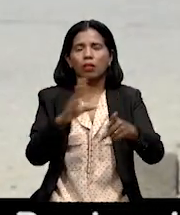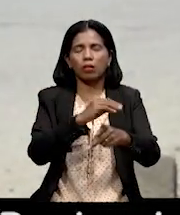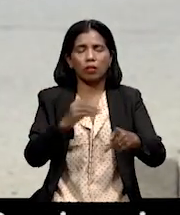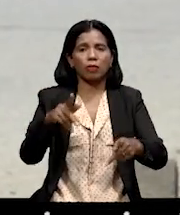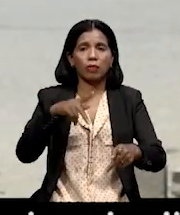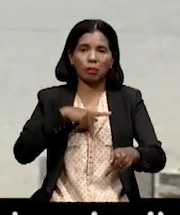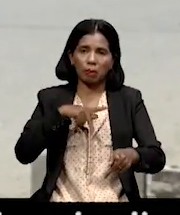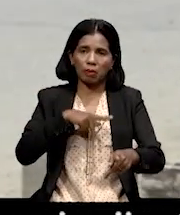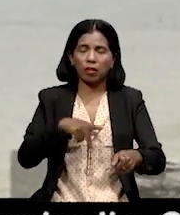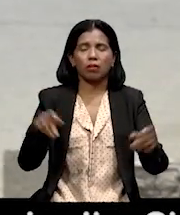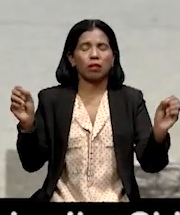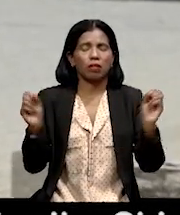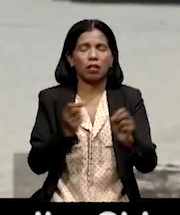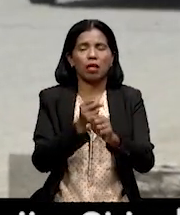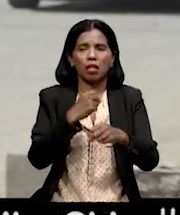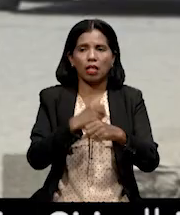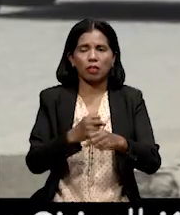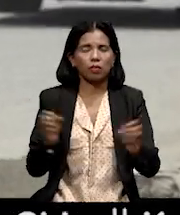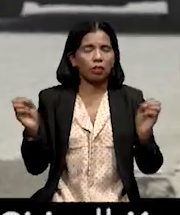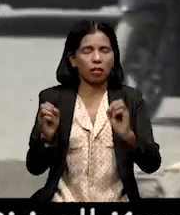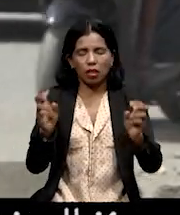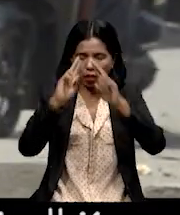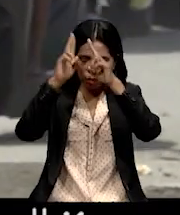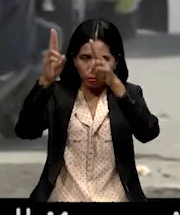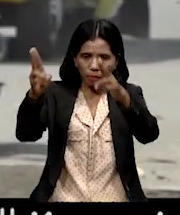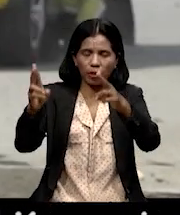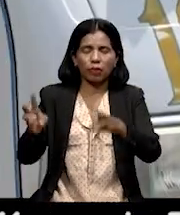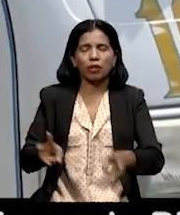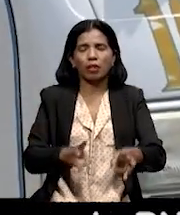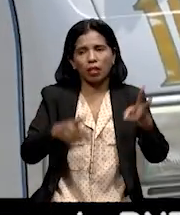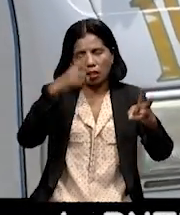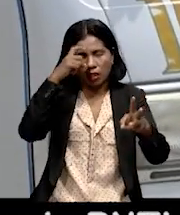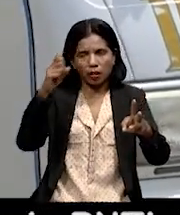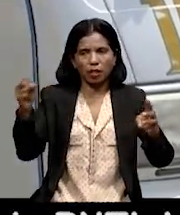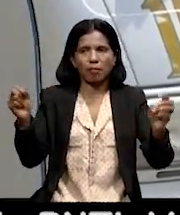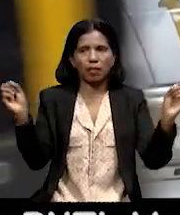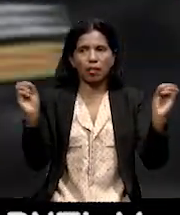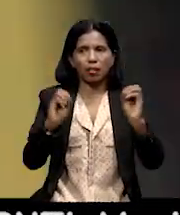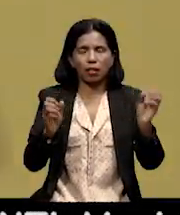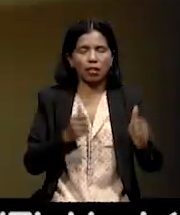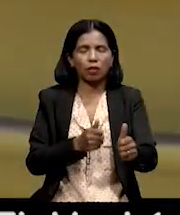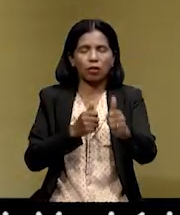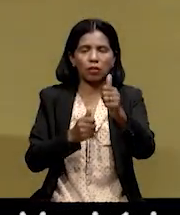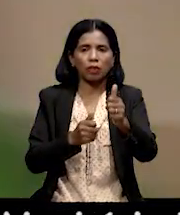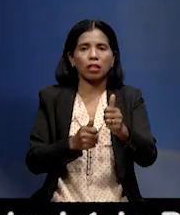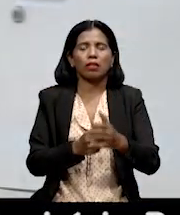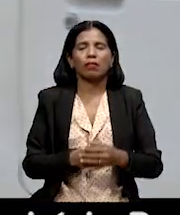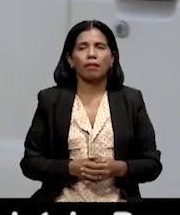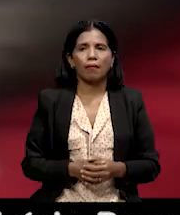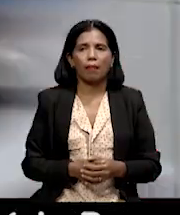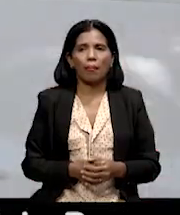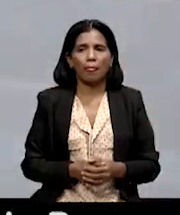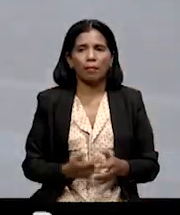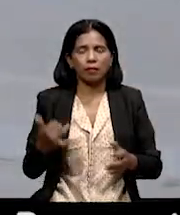deit, atliutan contra sinais trânsito, tamba condutor sira lai conhecimento no latir formação. E sira lá, o tal,